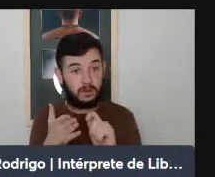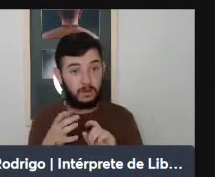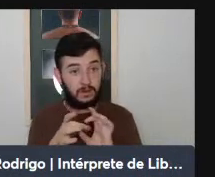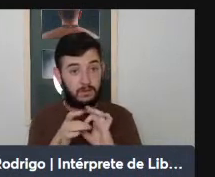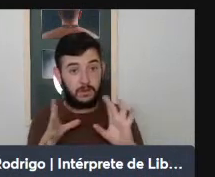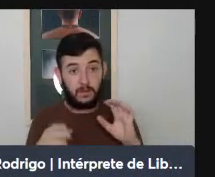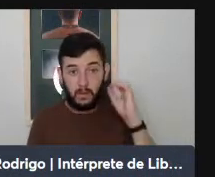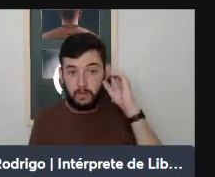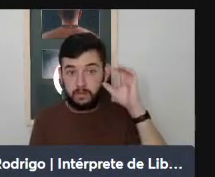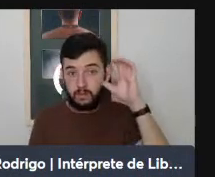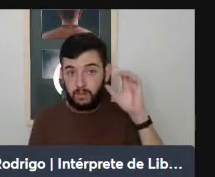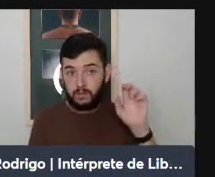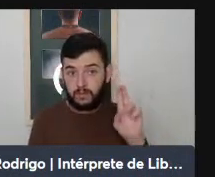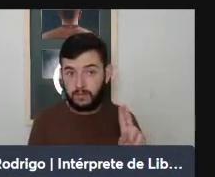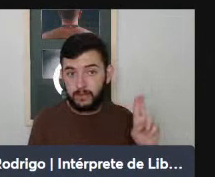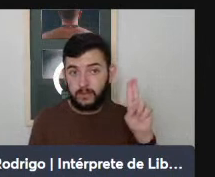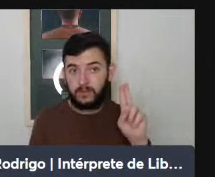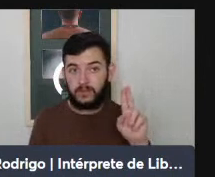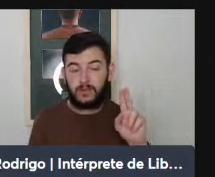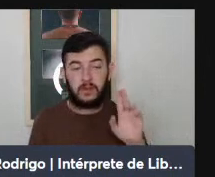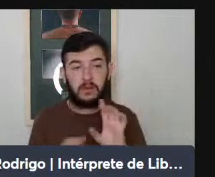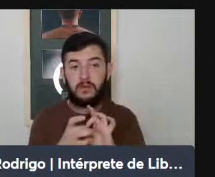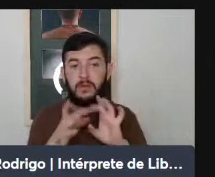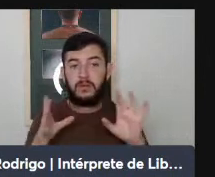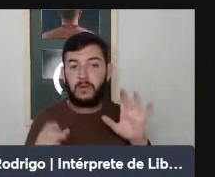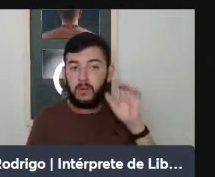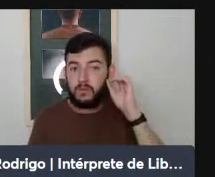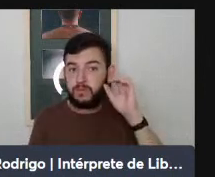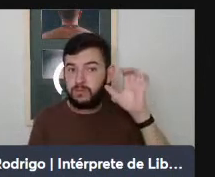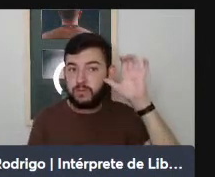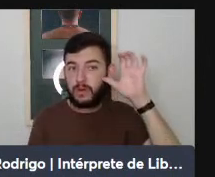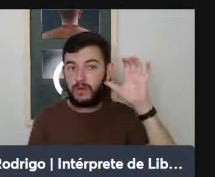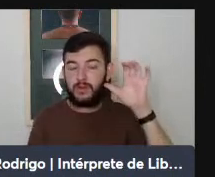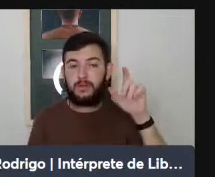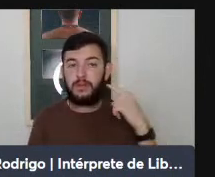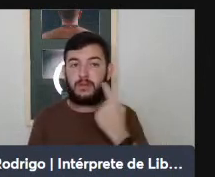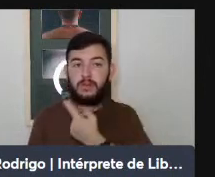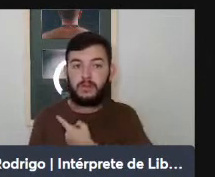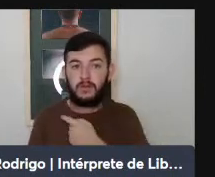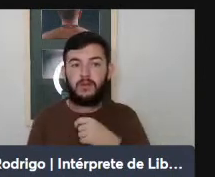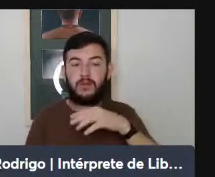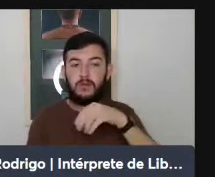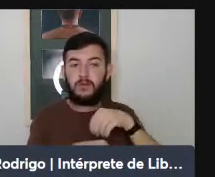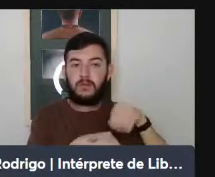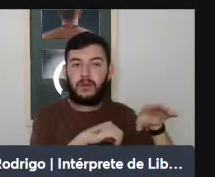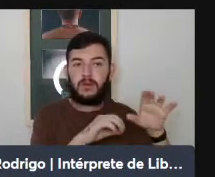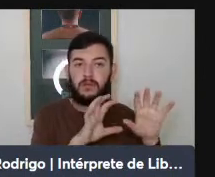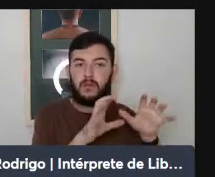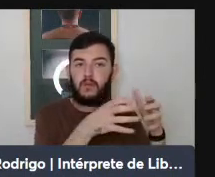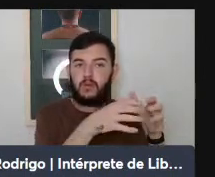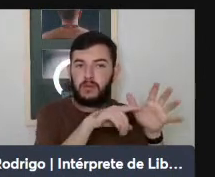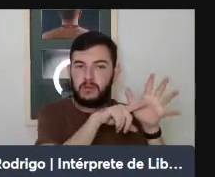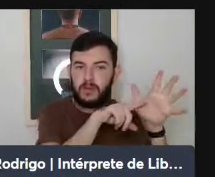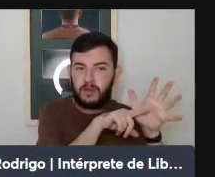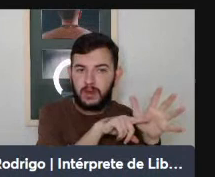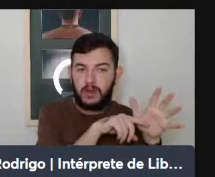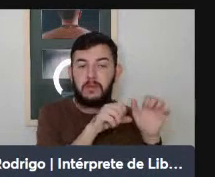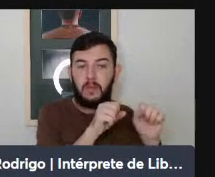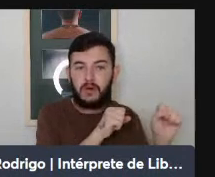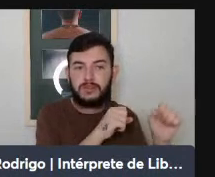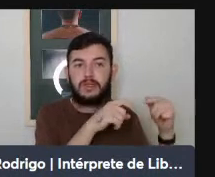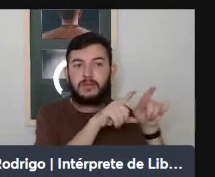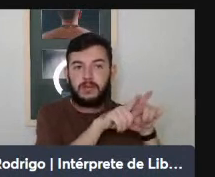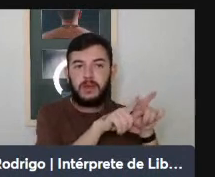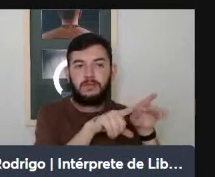permite carregar o conhecimento para além da comunidade de pesquisadores, para outros públicos